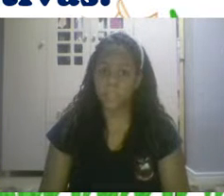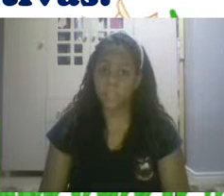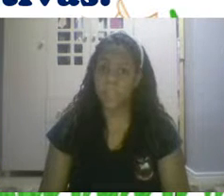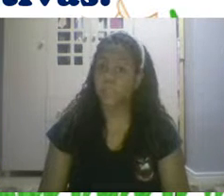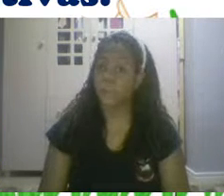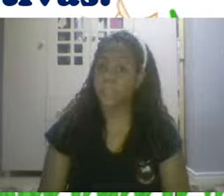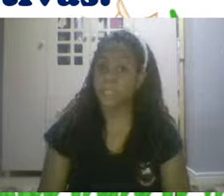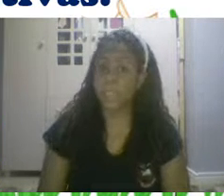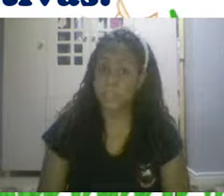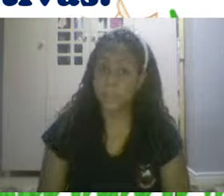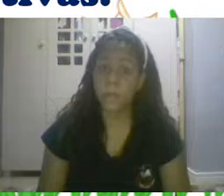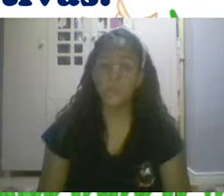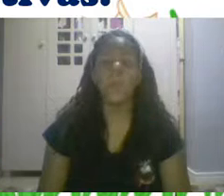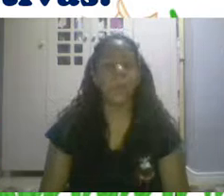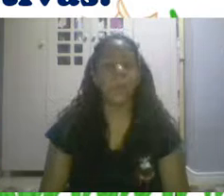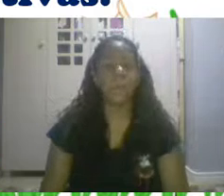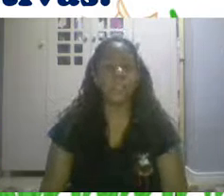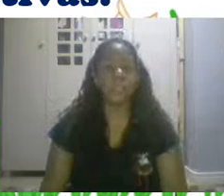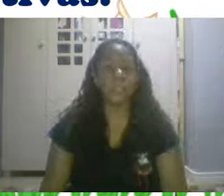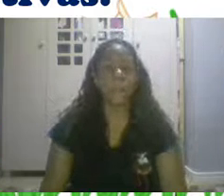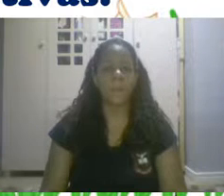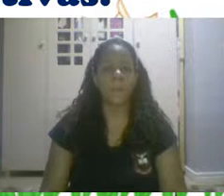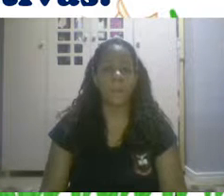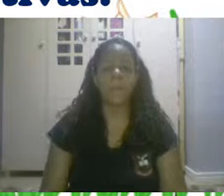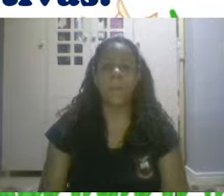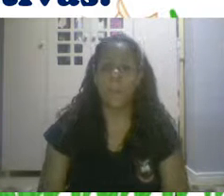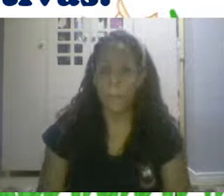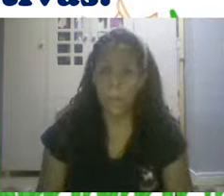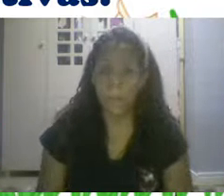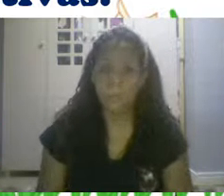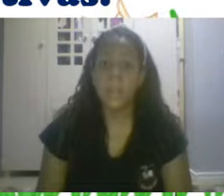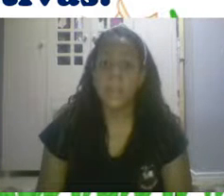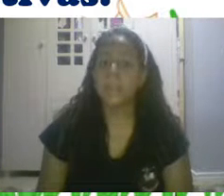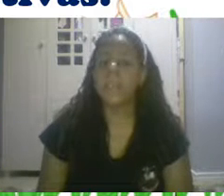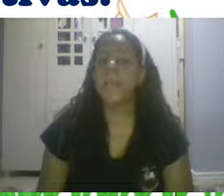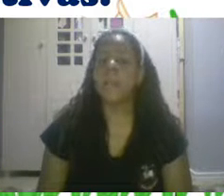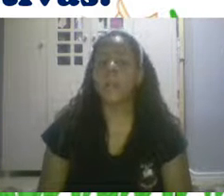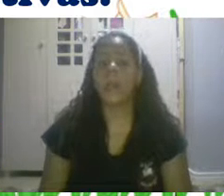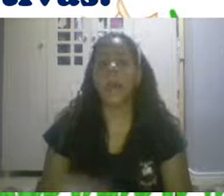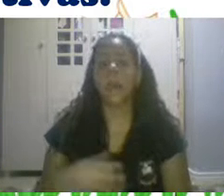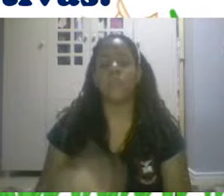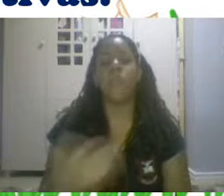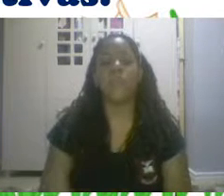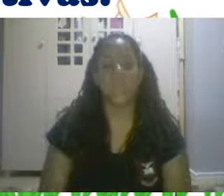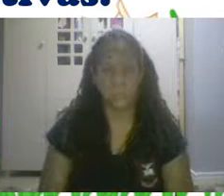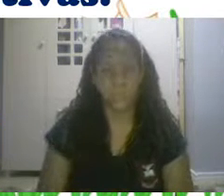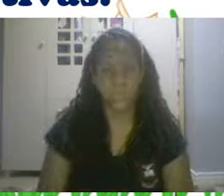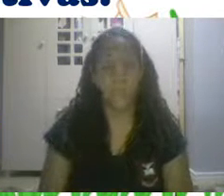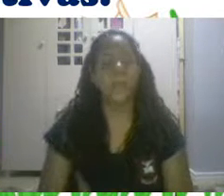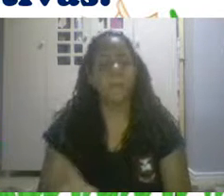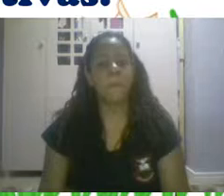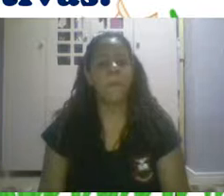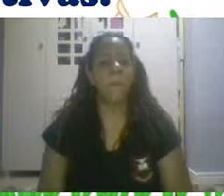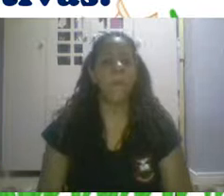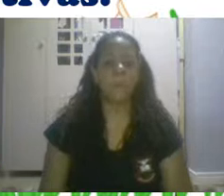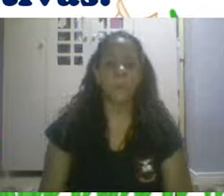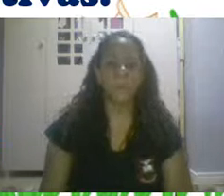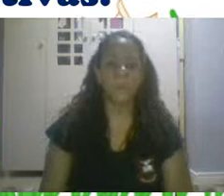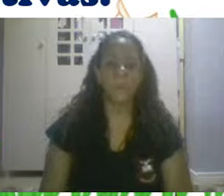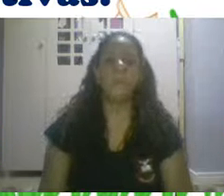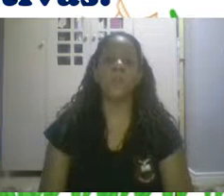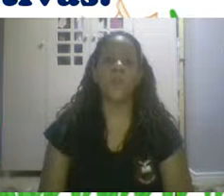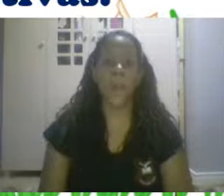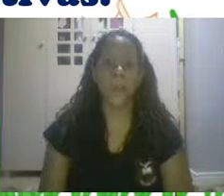as atividades com bastante atenção e com bastante capricho. Lembrando que se a dúvida surgir, me procure no